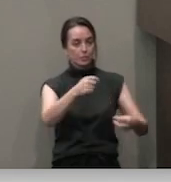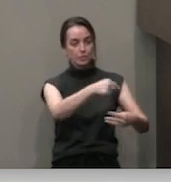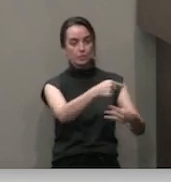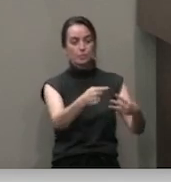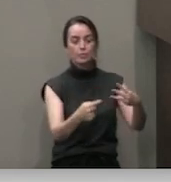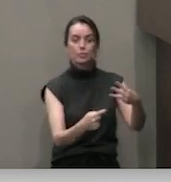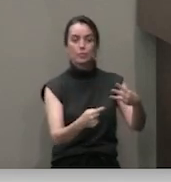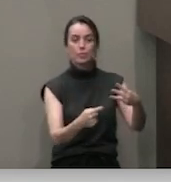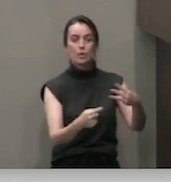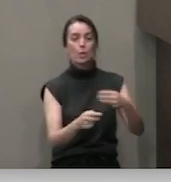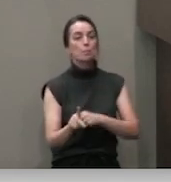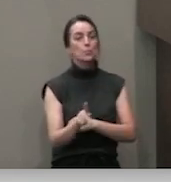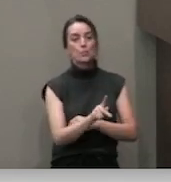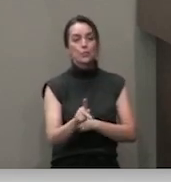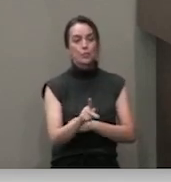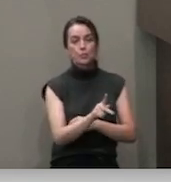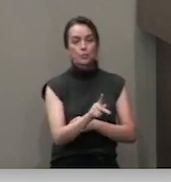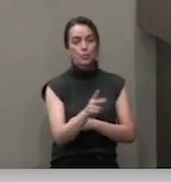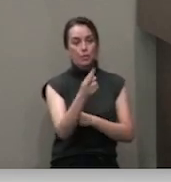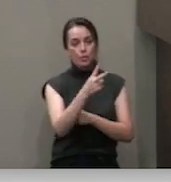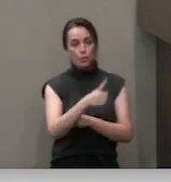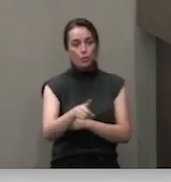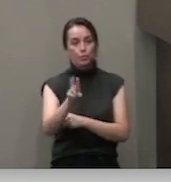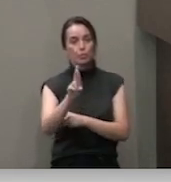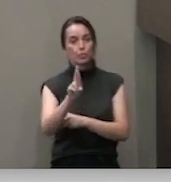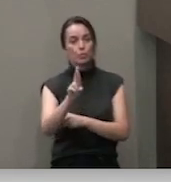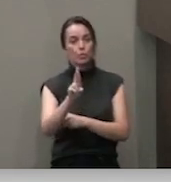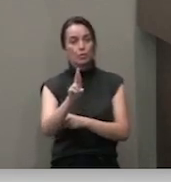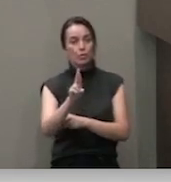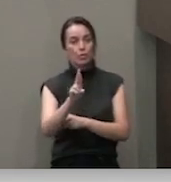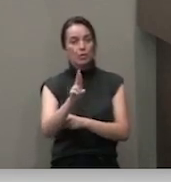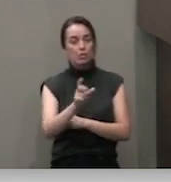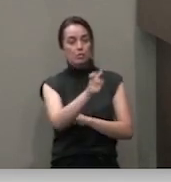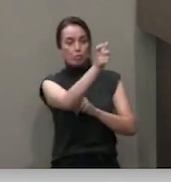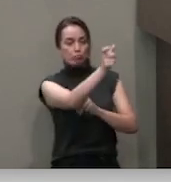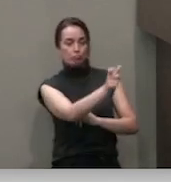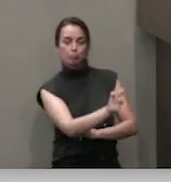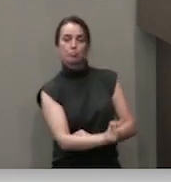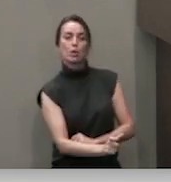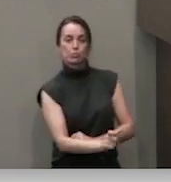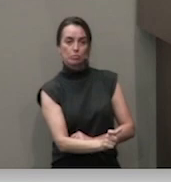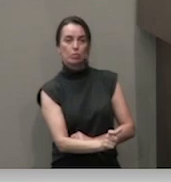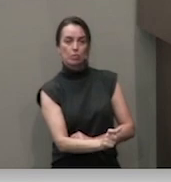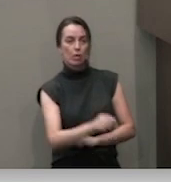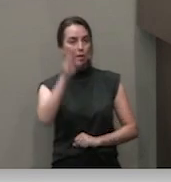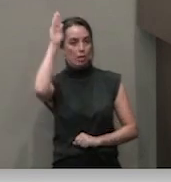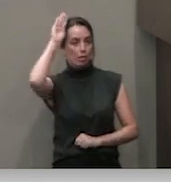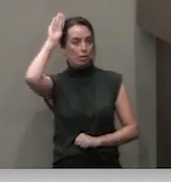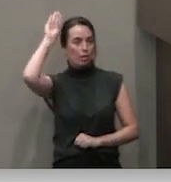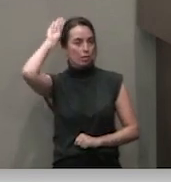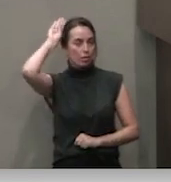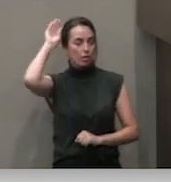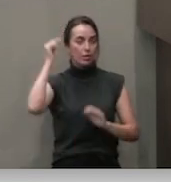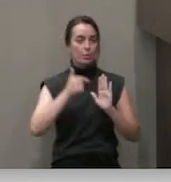professores são doutores são figuras da academia que